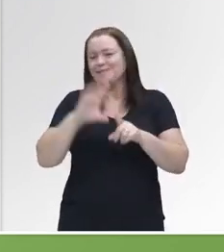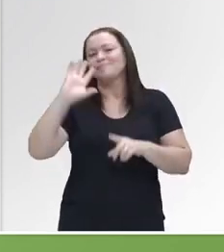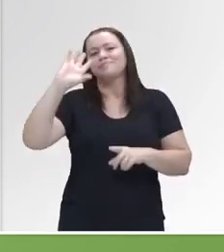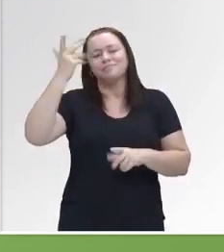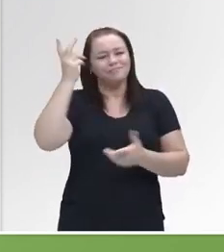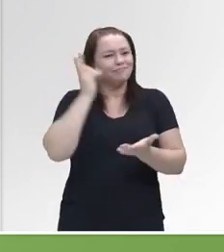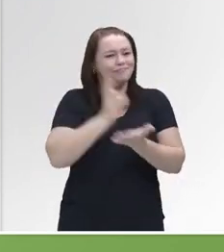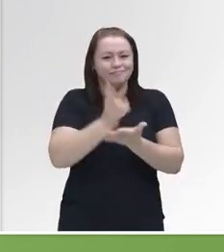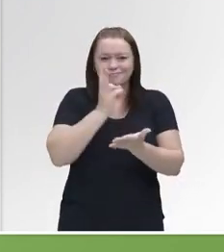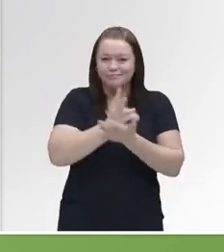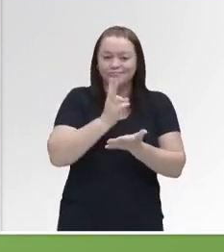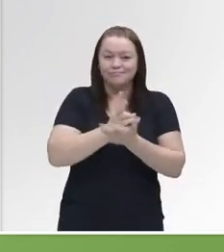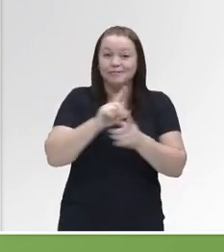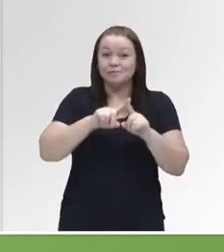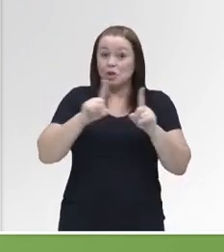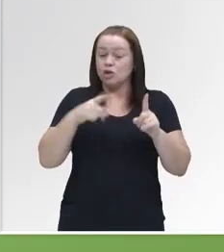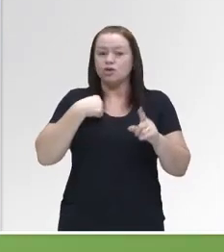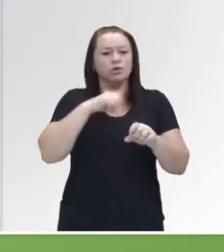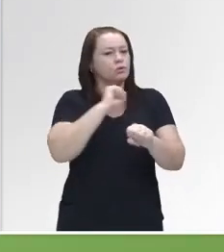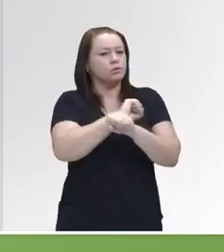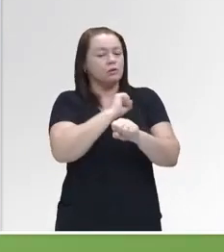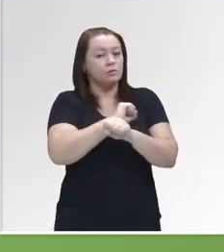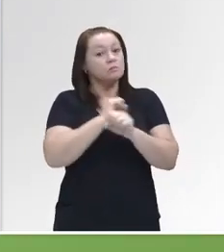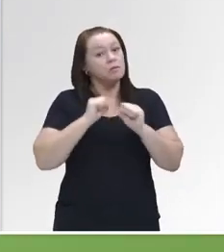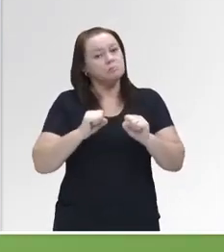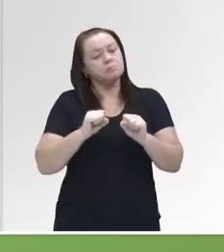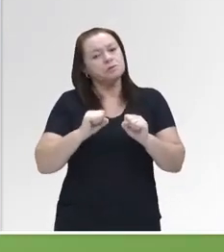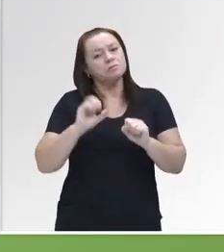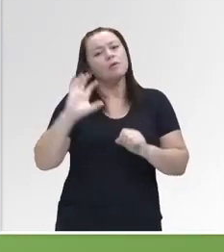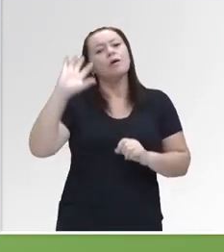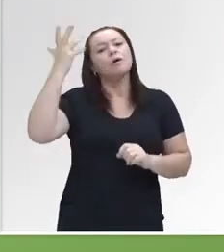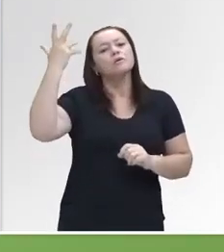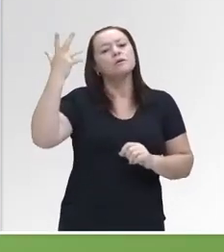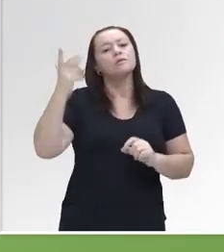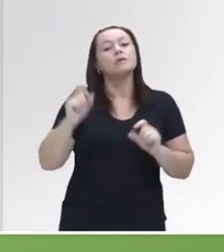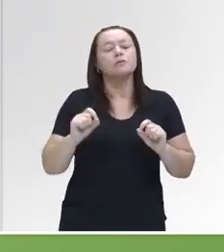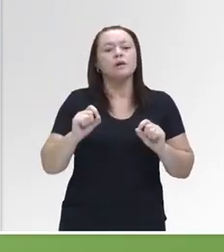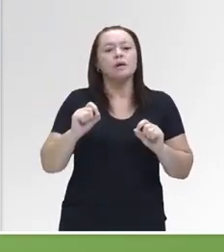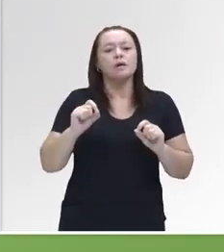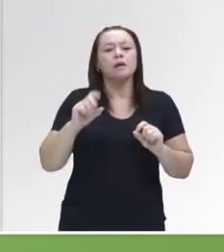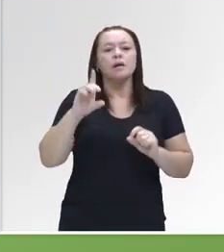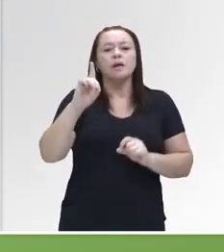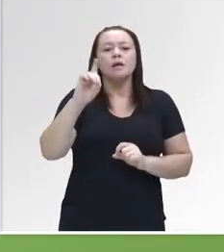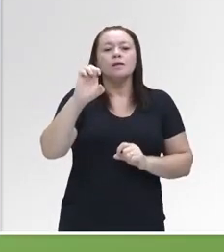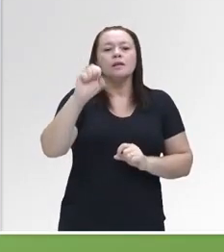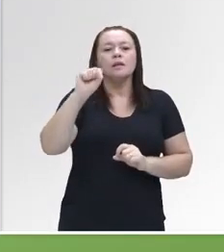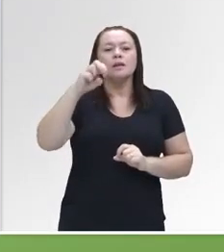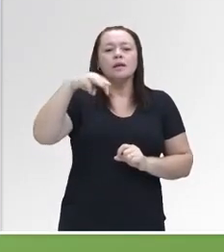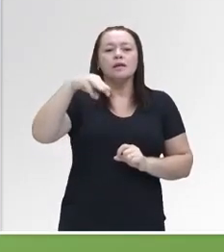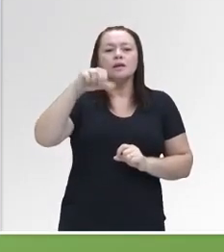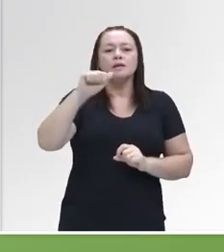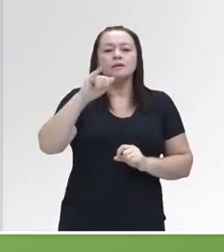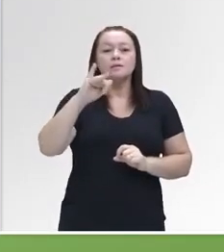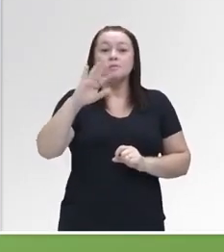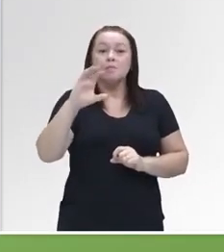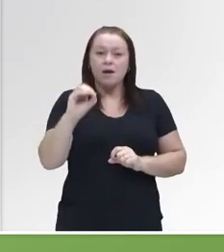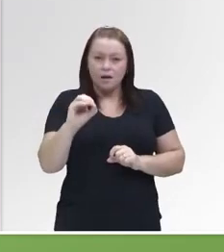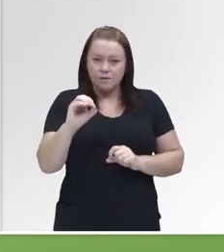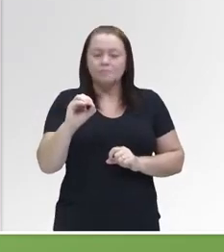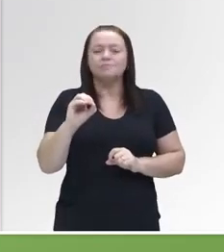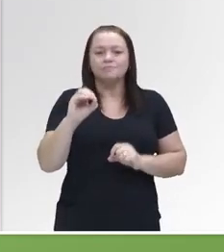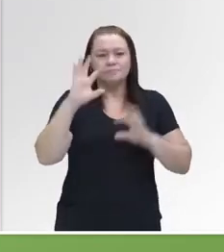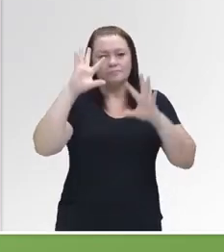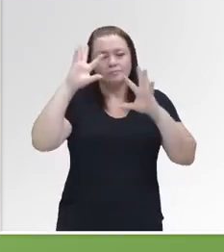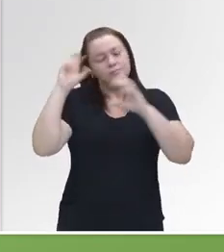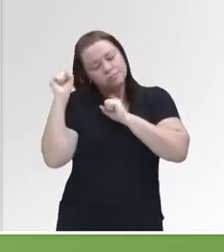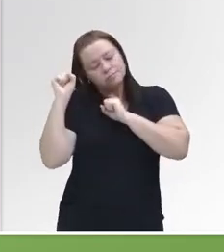que a gente não espera, mas pode acontecer, é o desmaio, né? E o